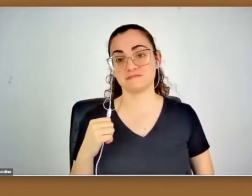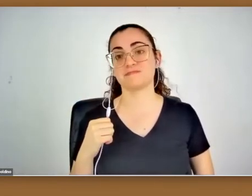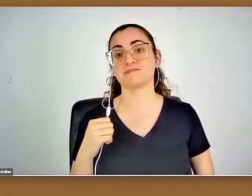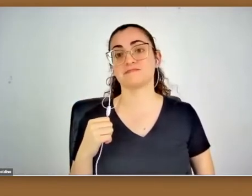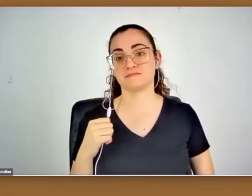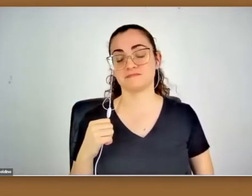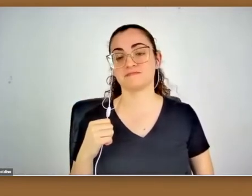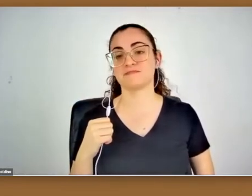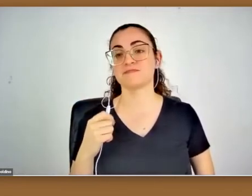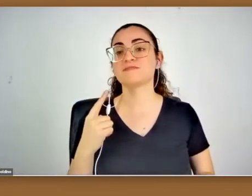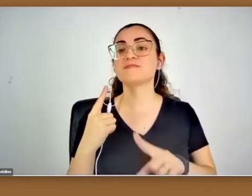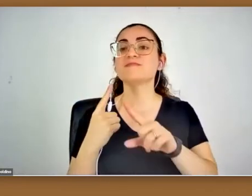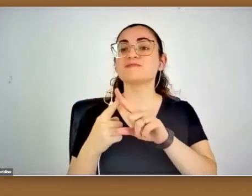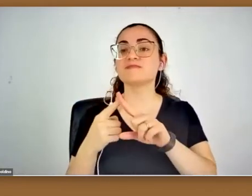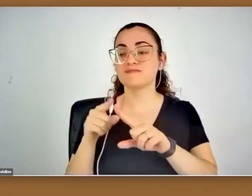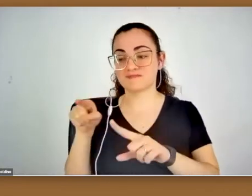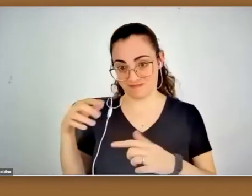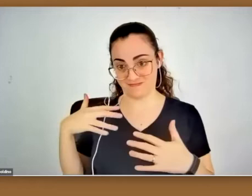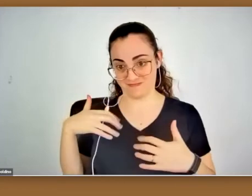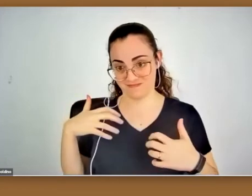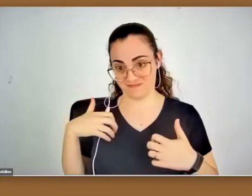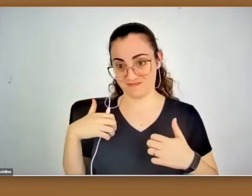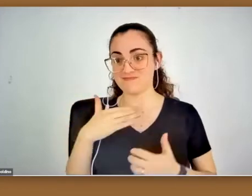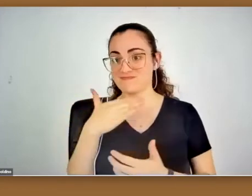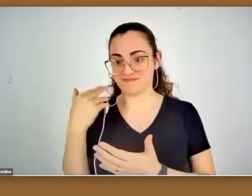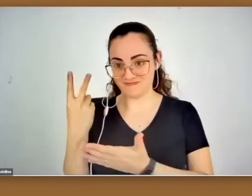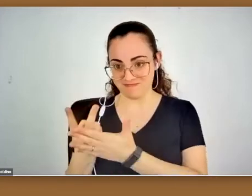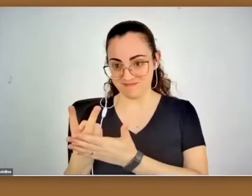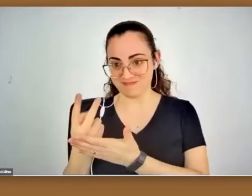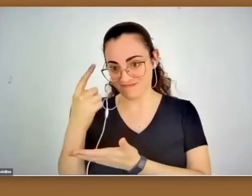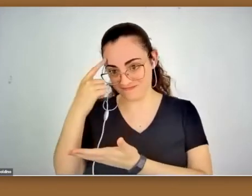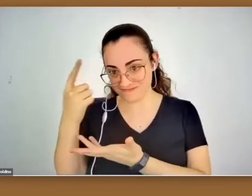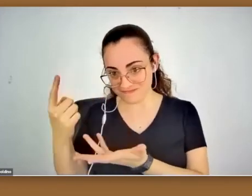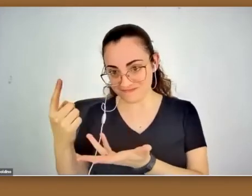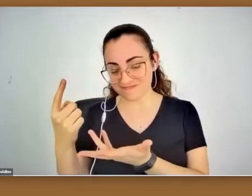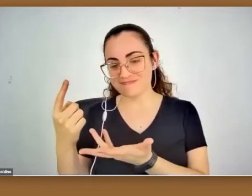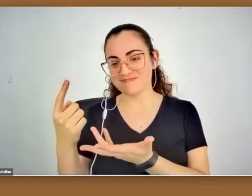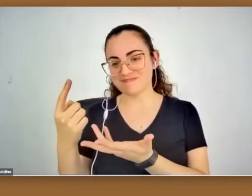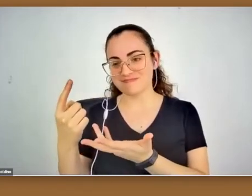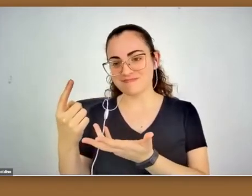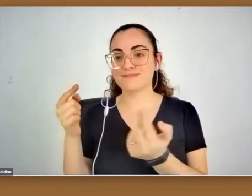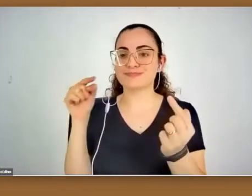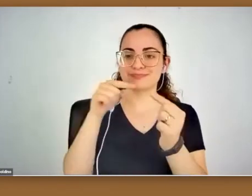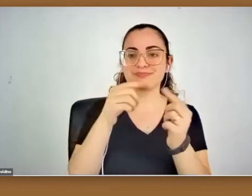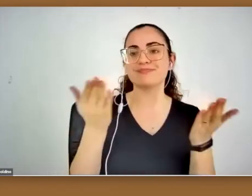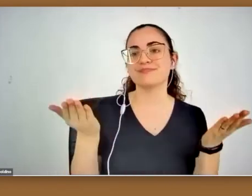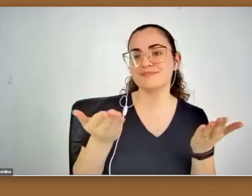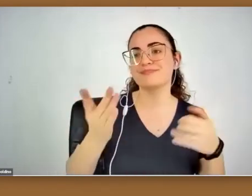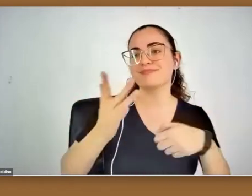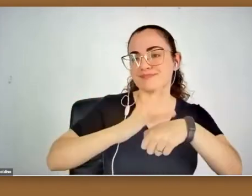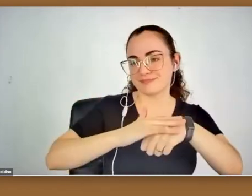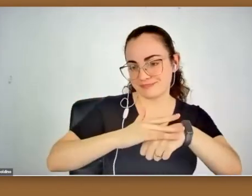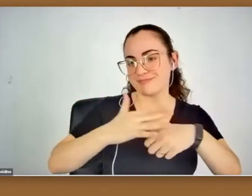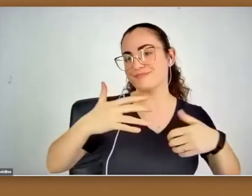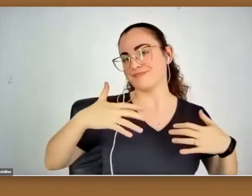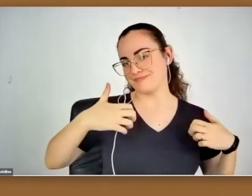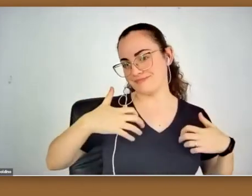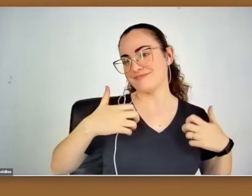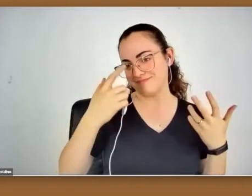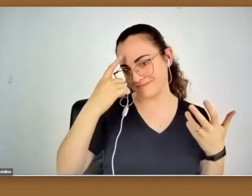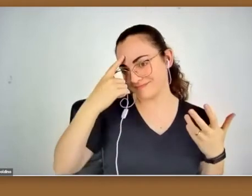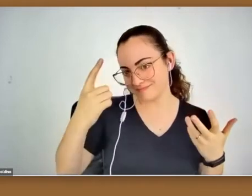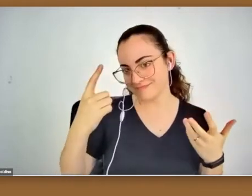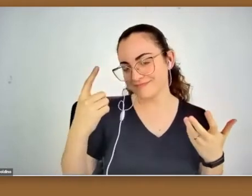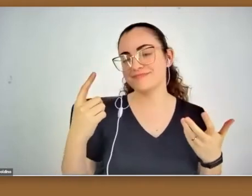de varíola dos macacos, que não deveria nem ter esse nome, porque ele só tem esse nome porque foi descoberto, né? A primeira vez foi isolado em